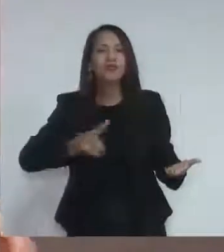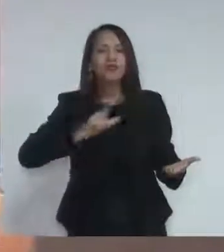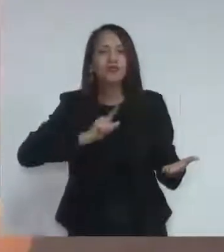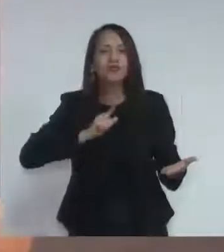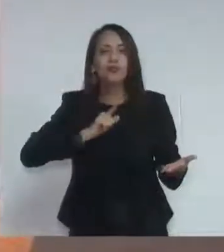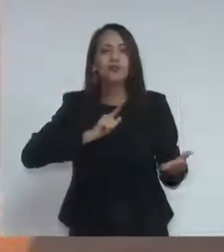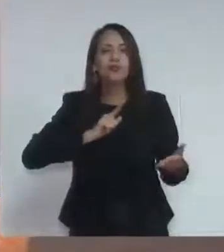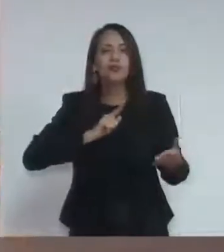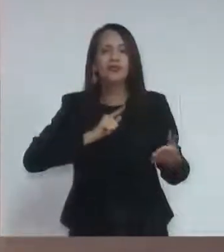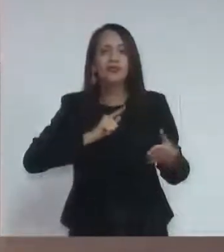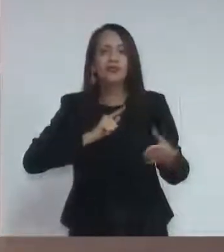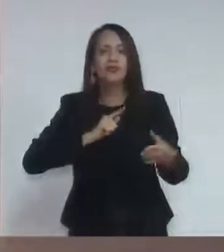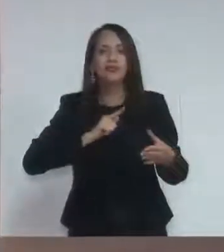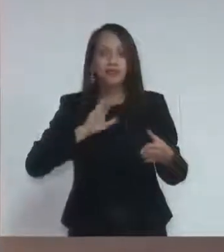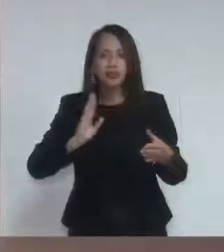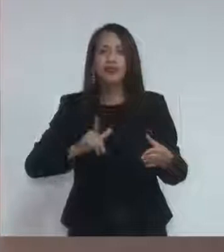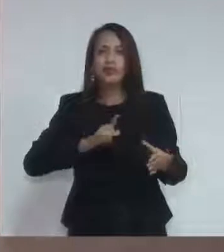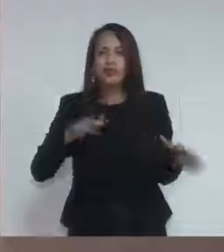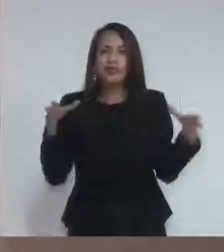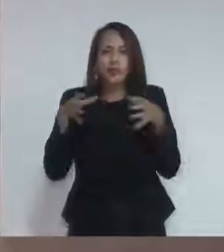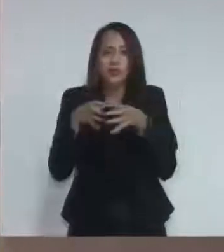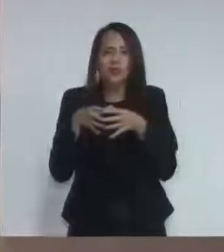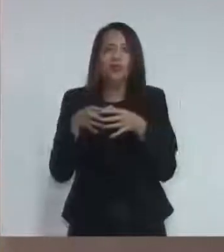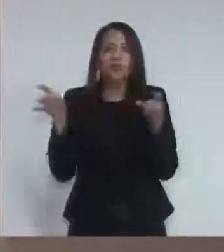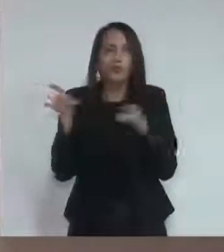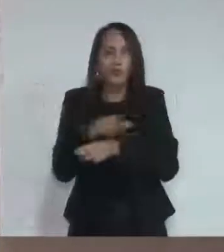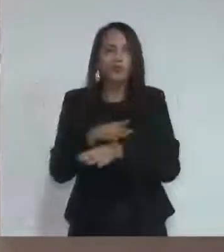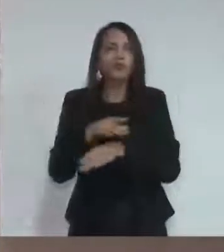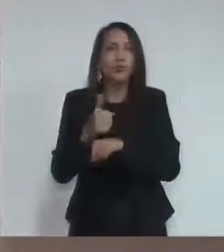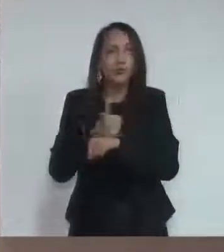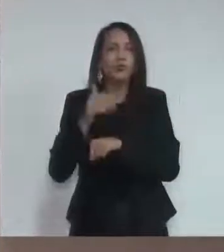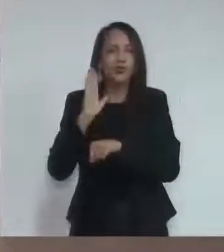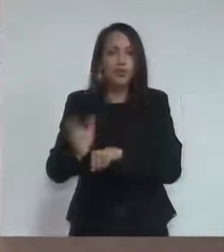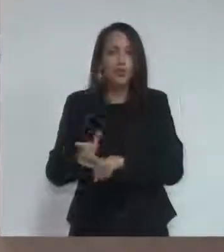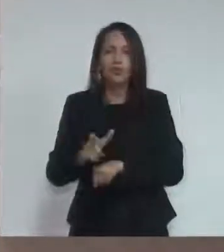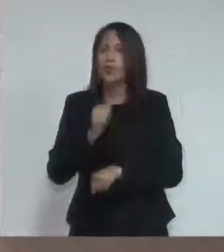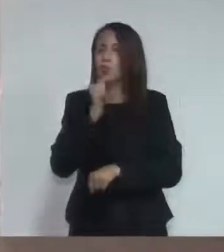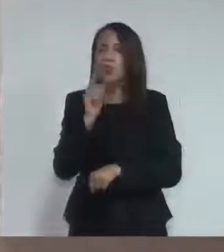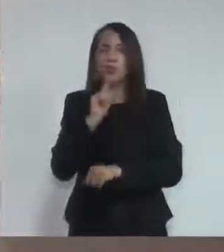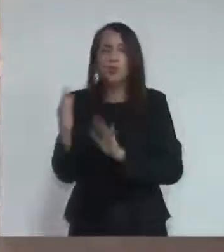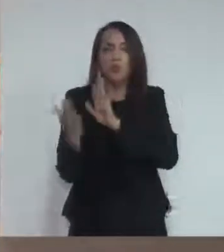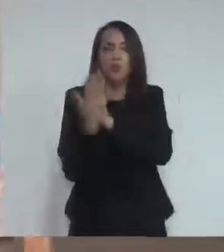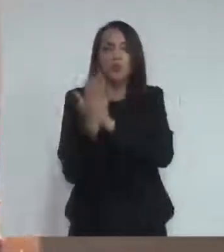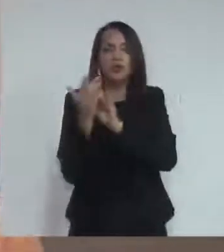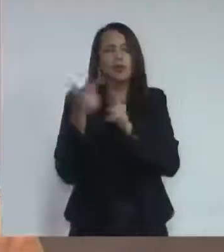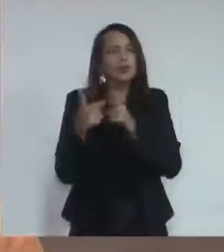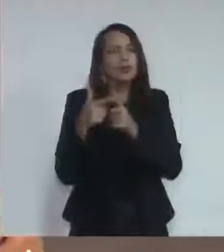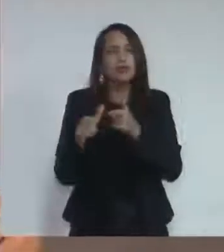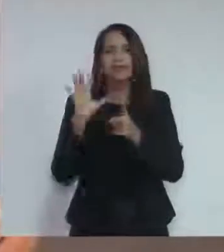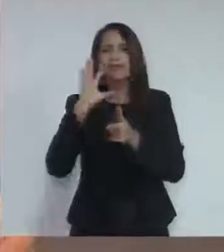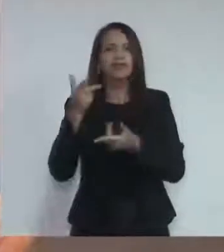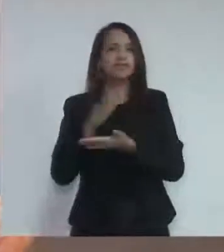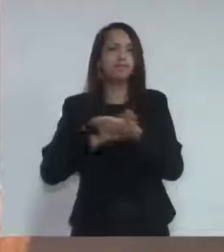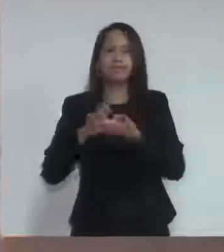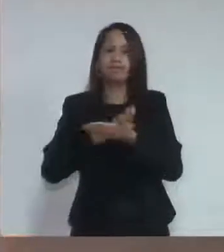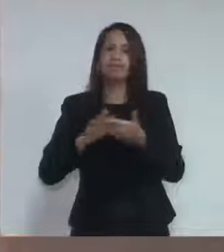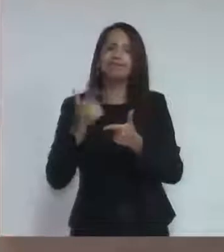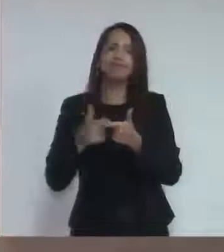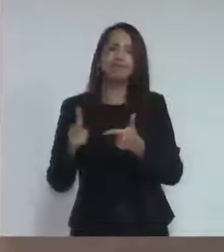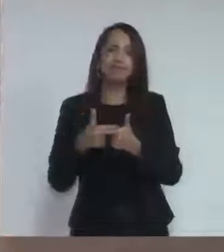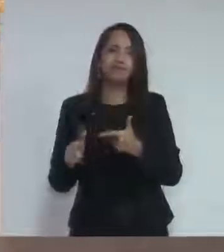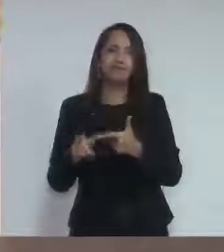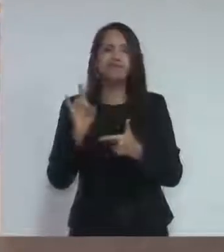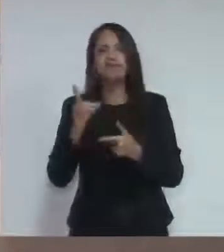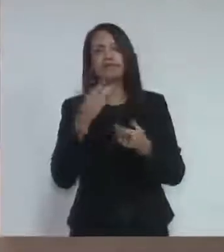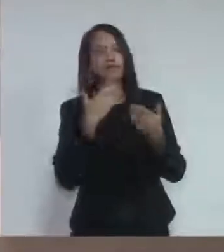suficiente. Se a gente não enfrentar o problema, a gente não vai resolver esse problema. E é